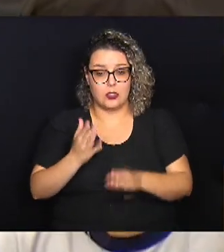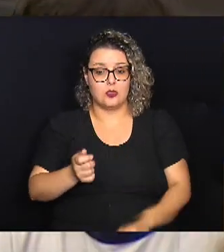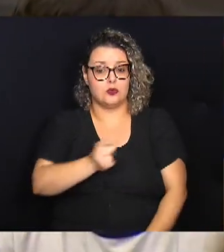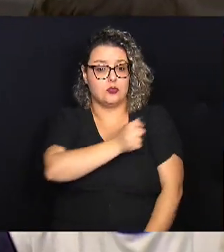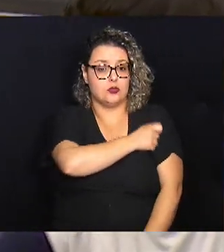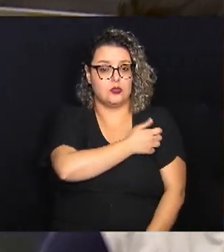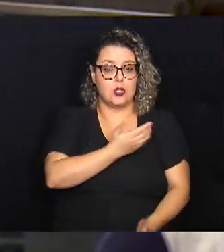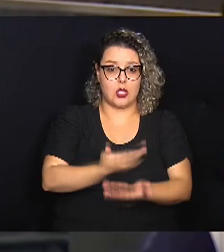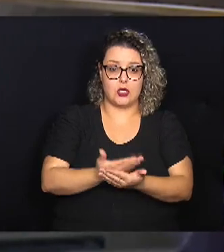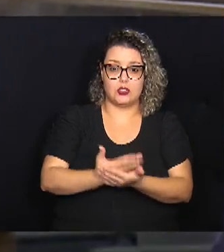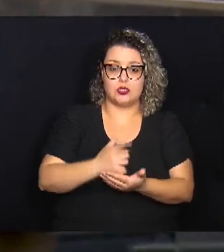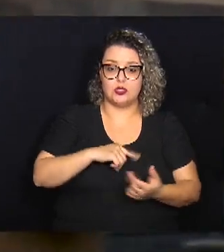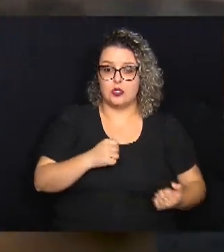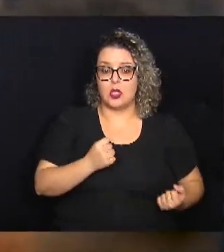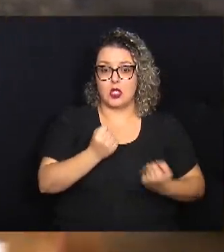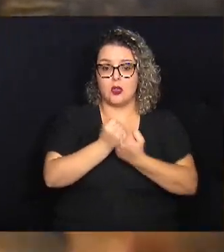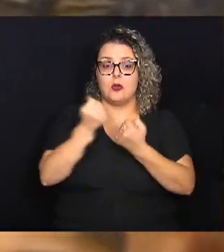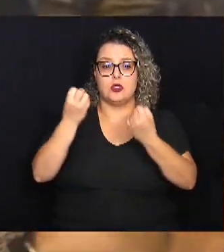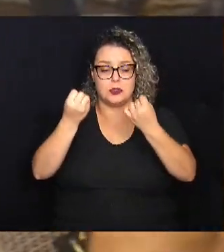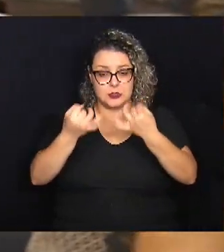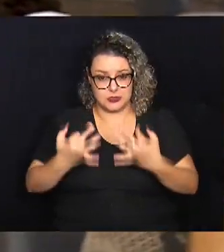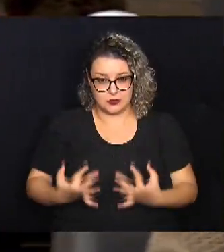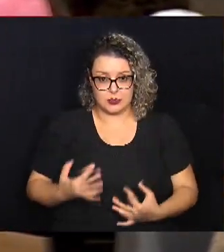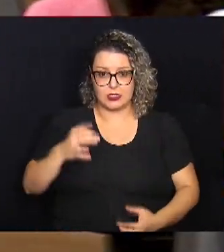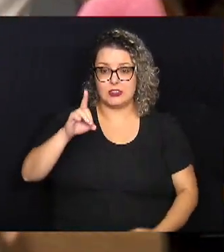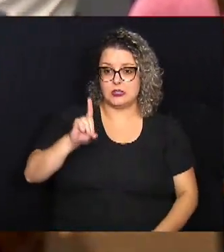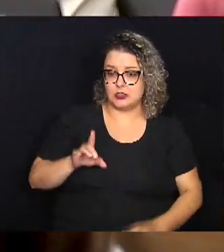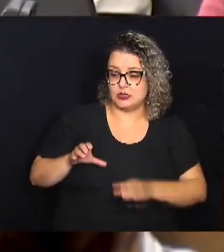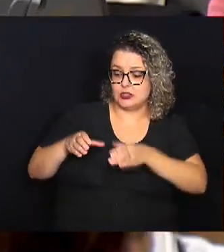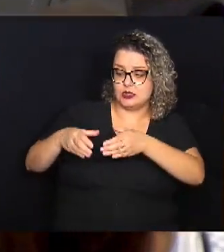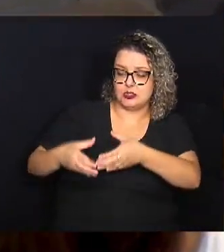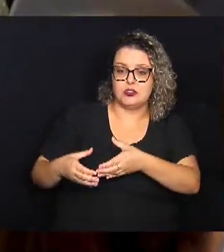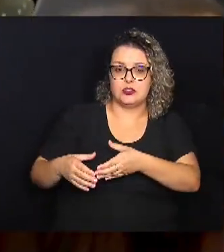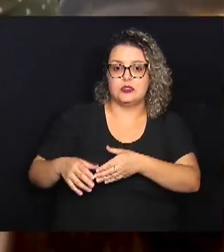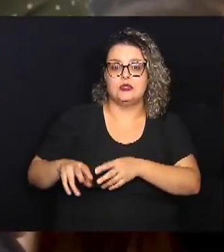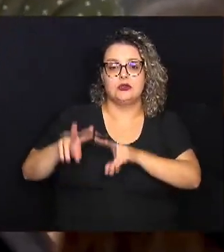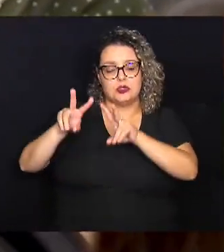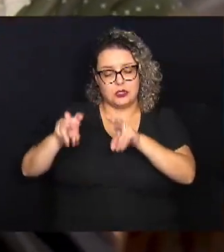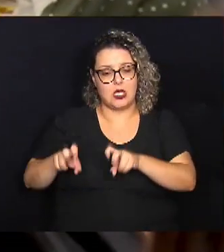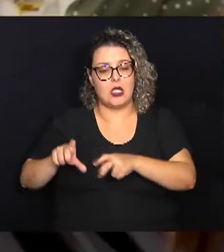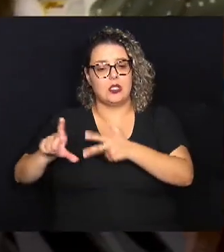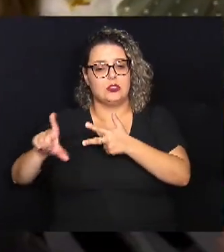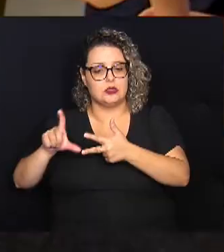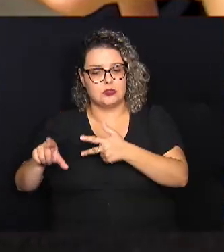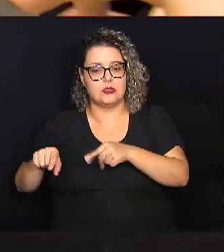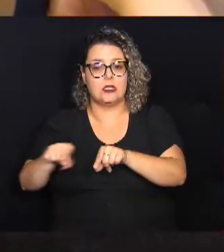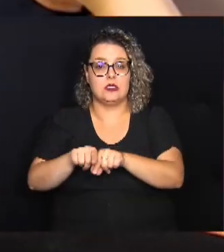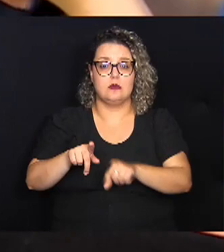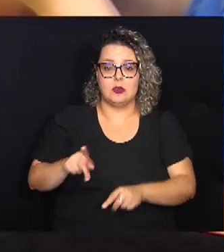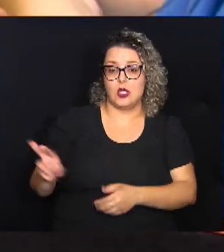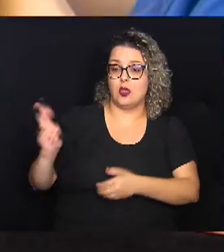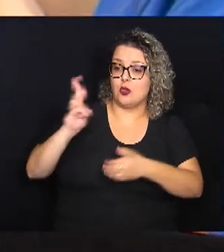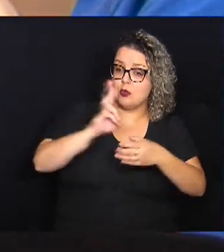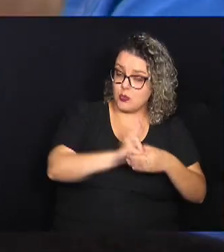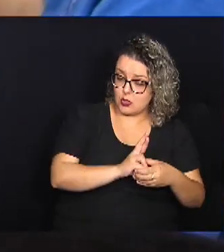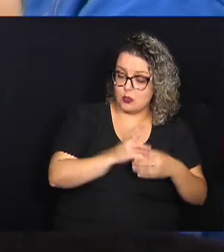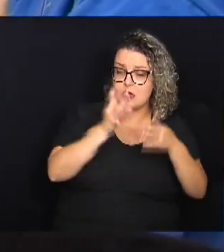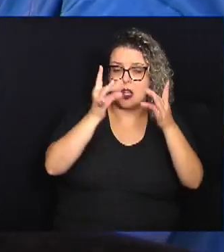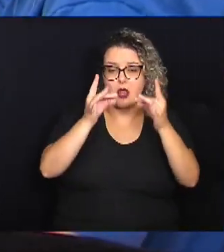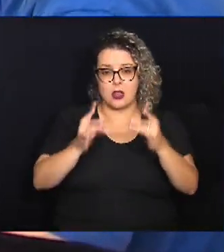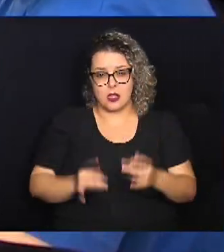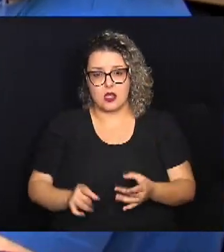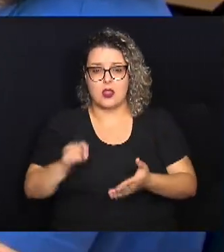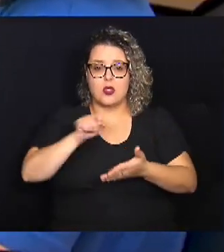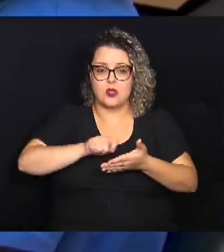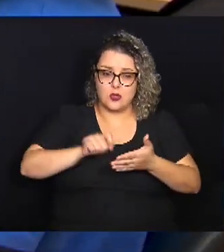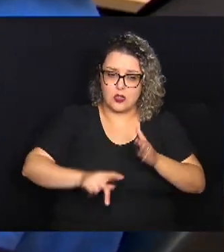estudantes tiveram o apoio e a orientação da Diretoria de Assuntos Legislativos e Procuradoria para descrever seus projetos